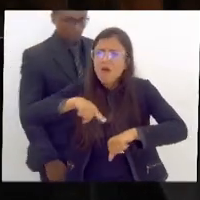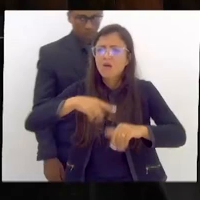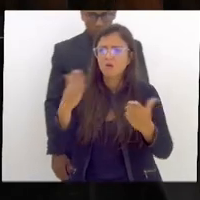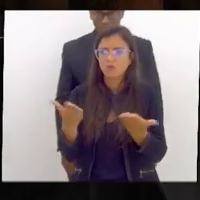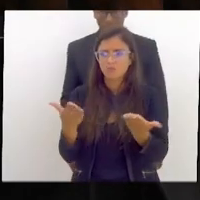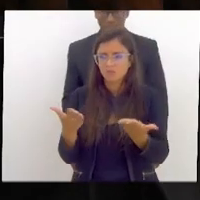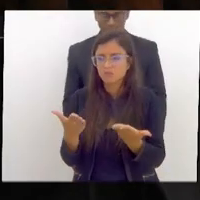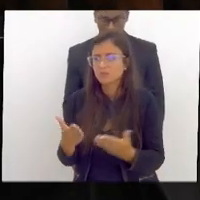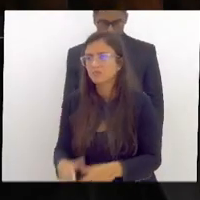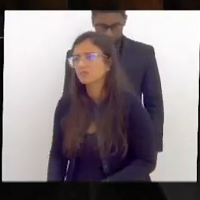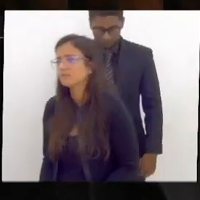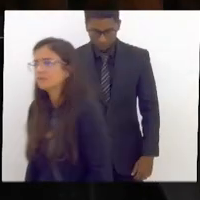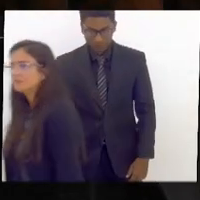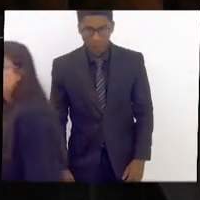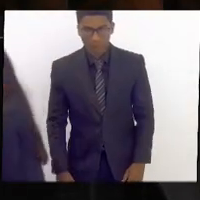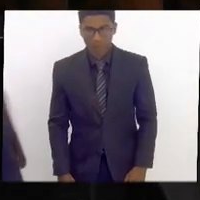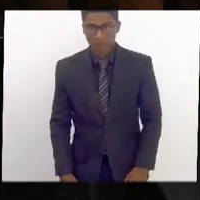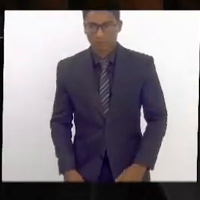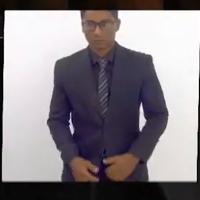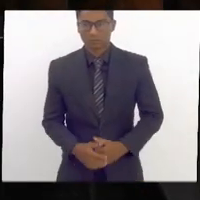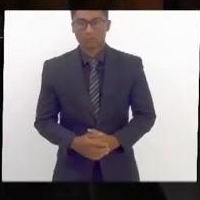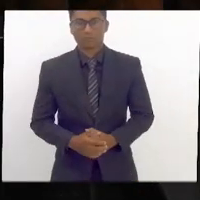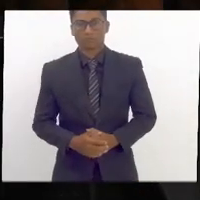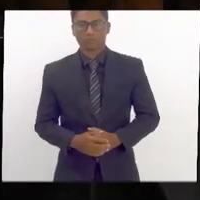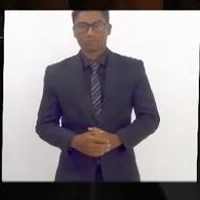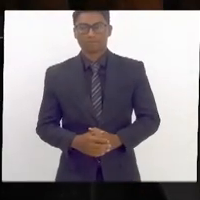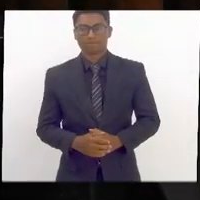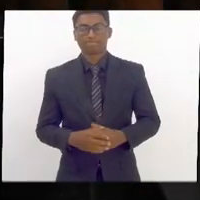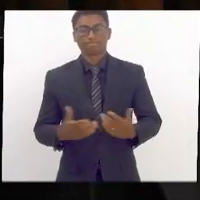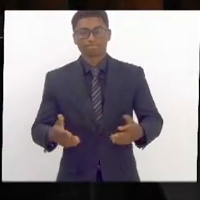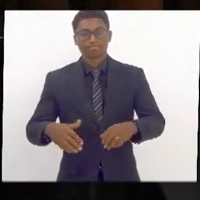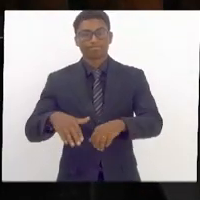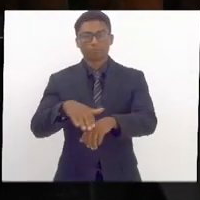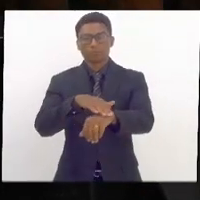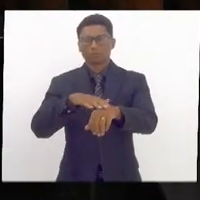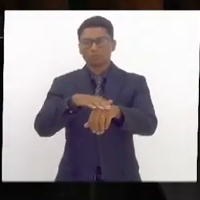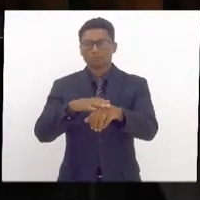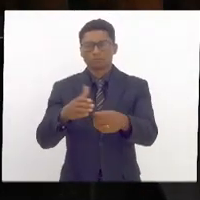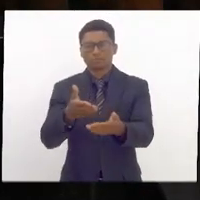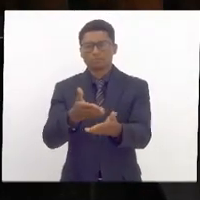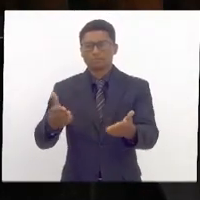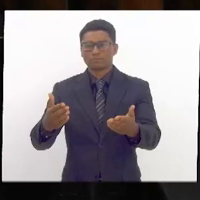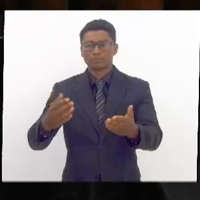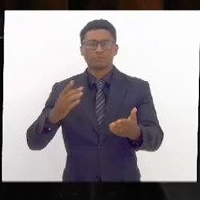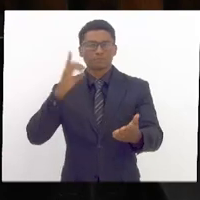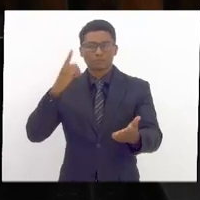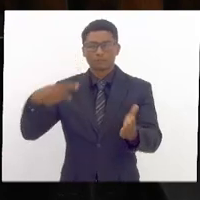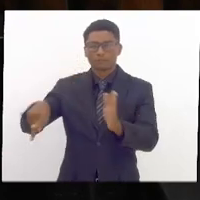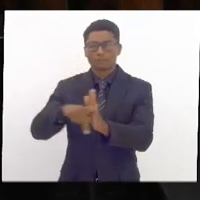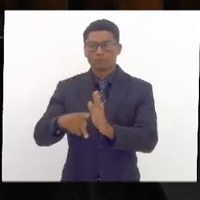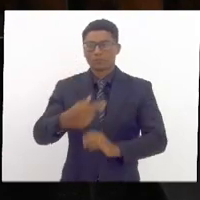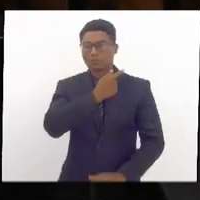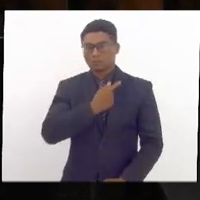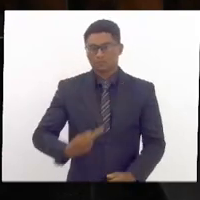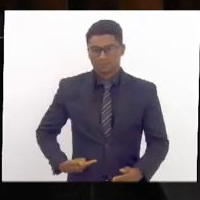hoje conversando com alguns parlamentares da base do governo para mostrar